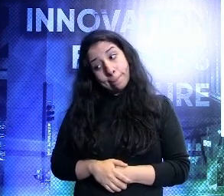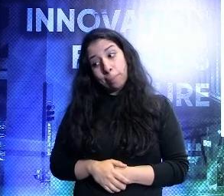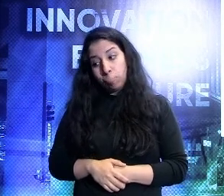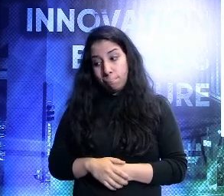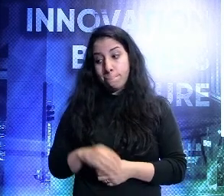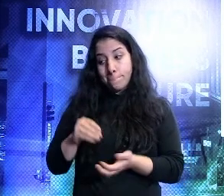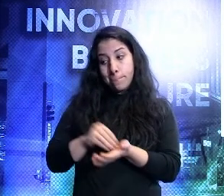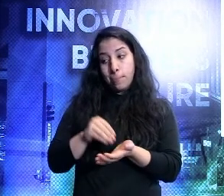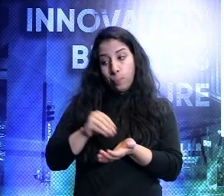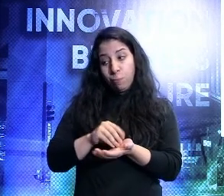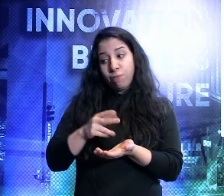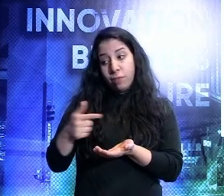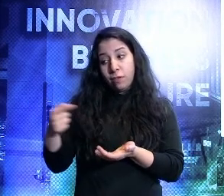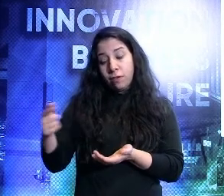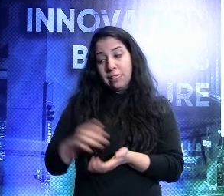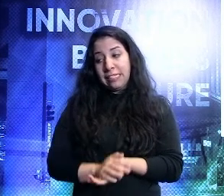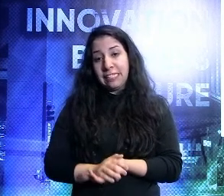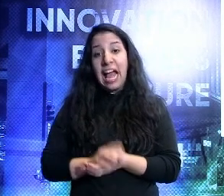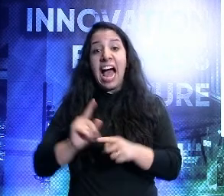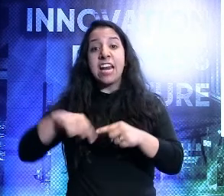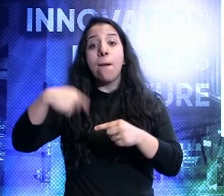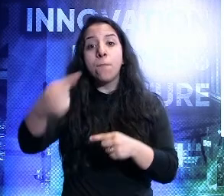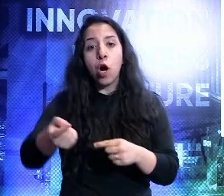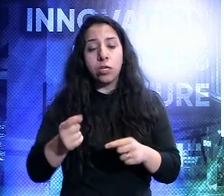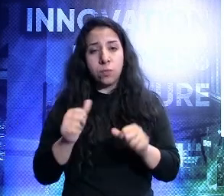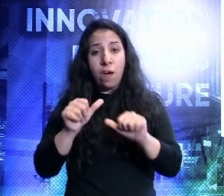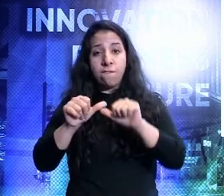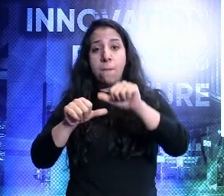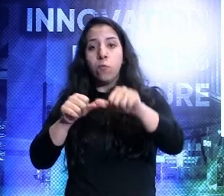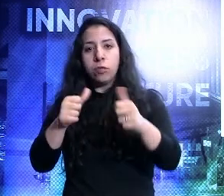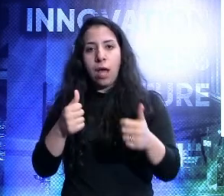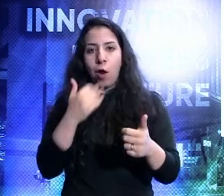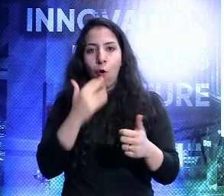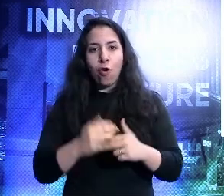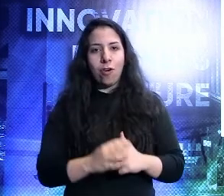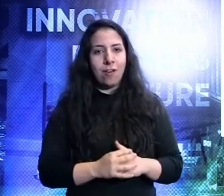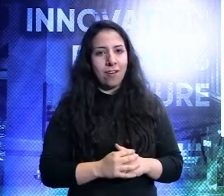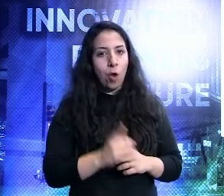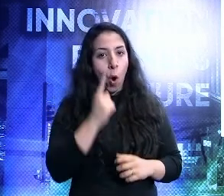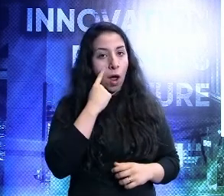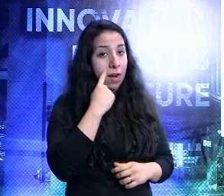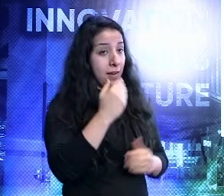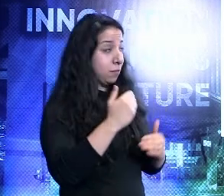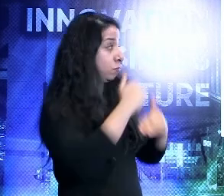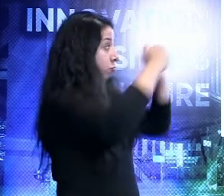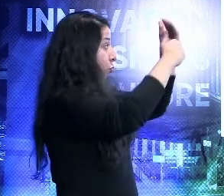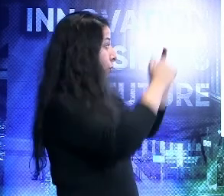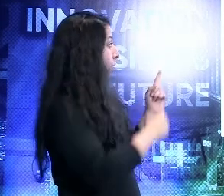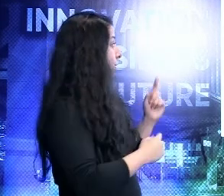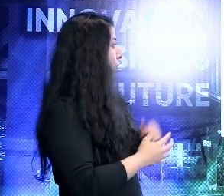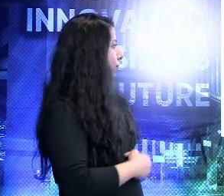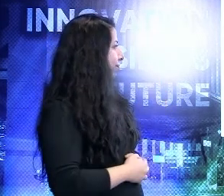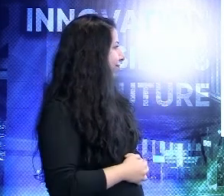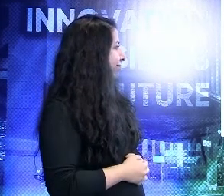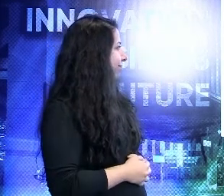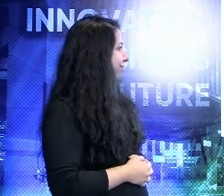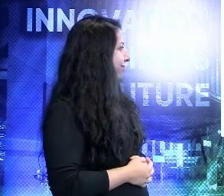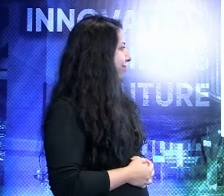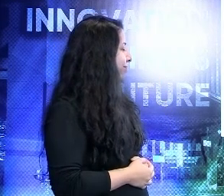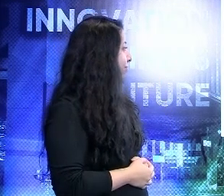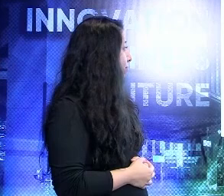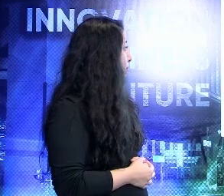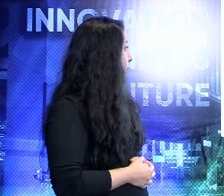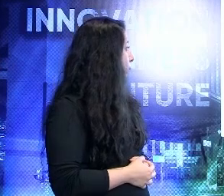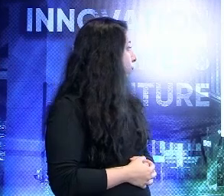Para que daí na próxima medição você evolua. Eles evoluíram aqui, ó. Outro ponto também é que, por exemplo, aqui o